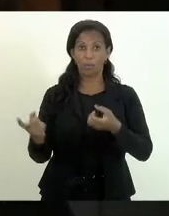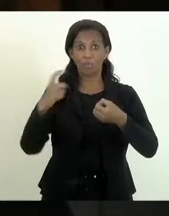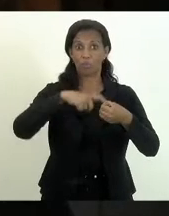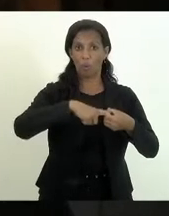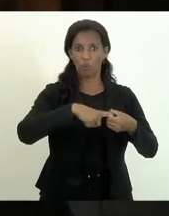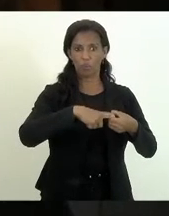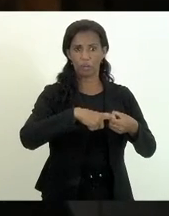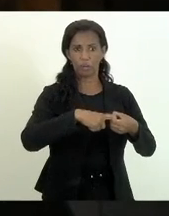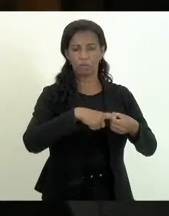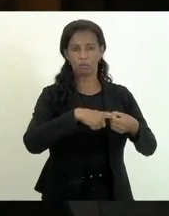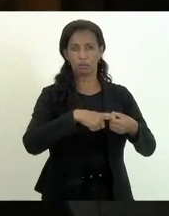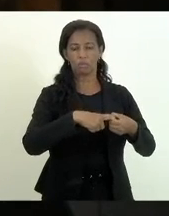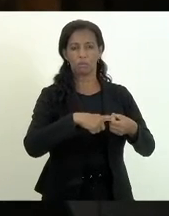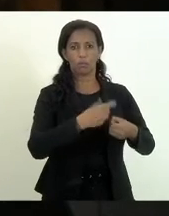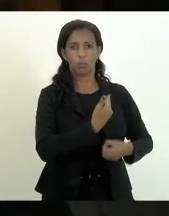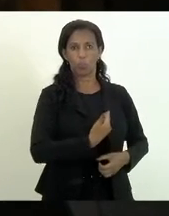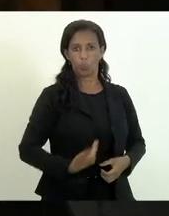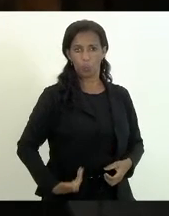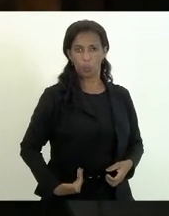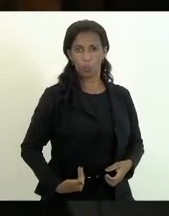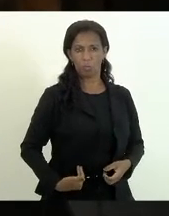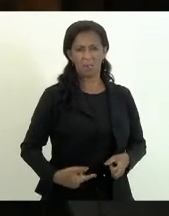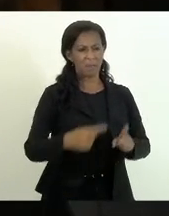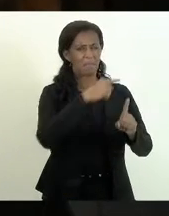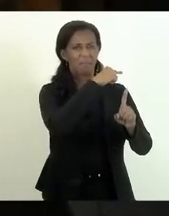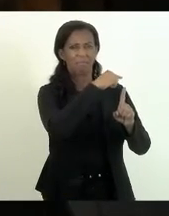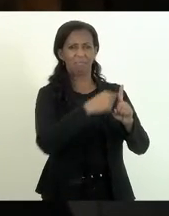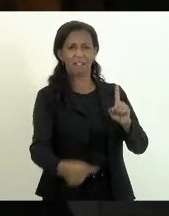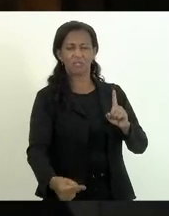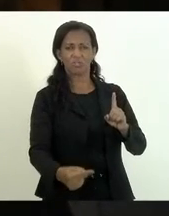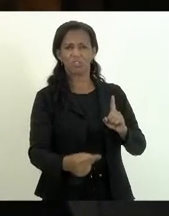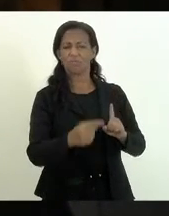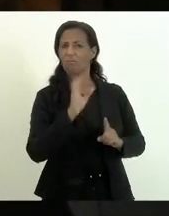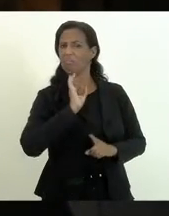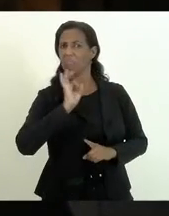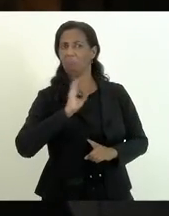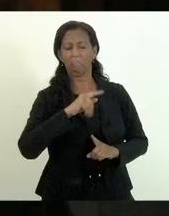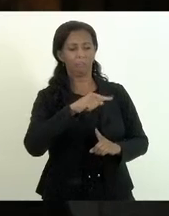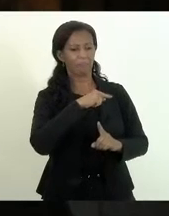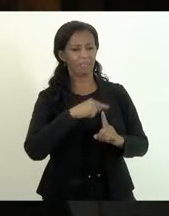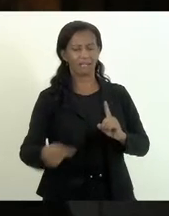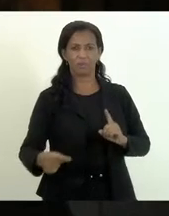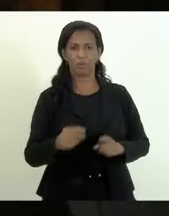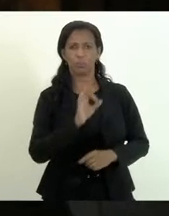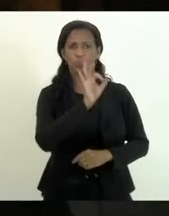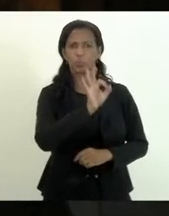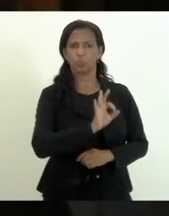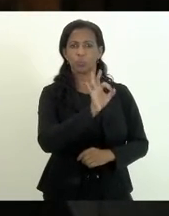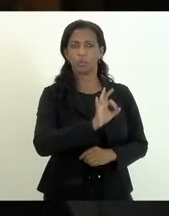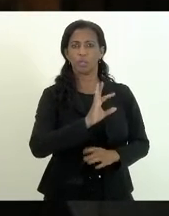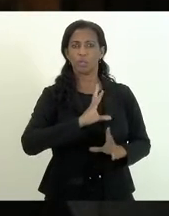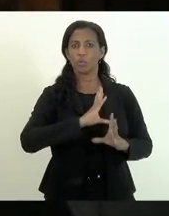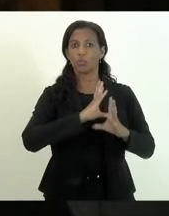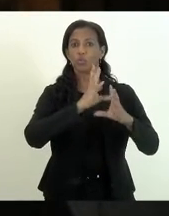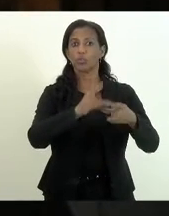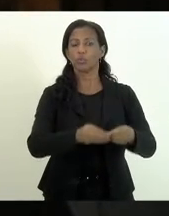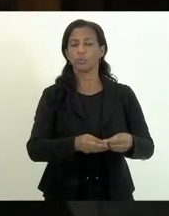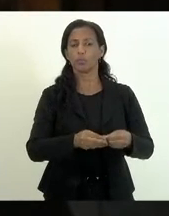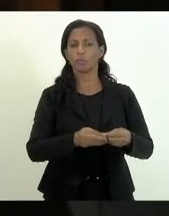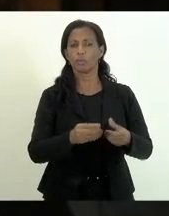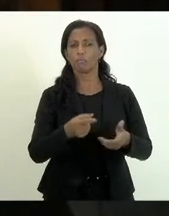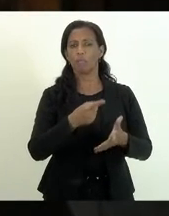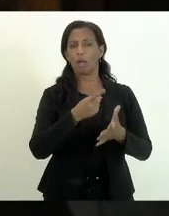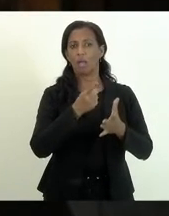públicos nem meio por cento nem meio por cento do total da dívida